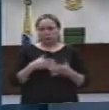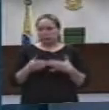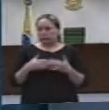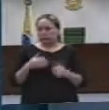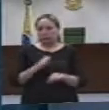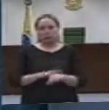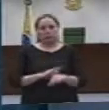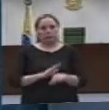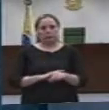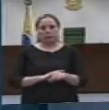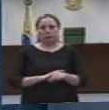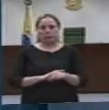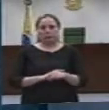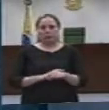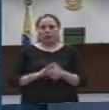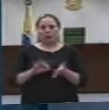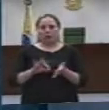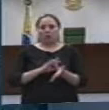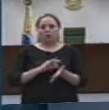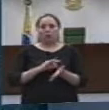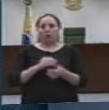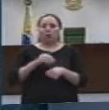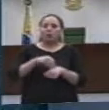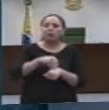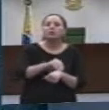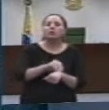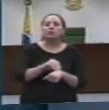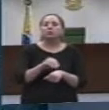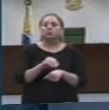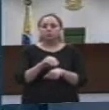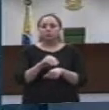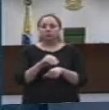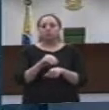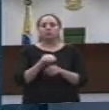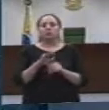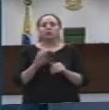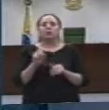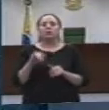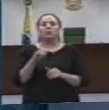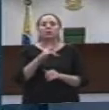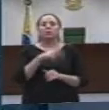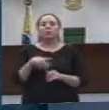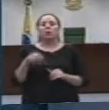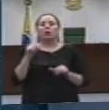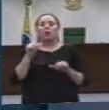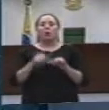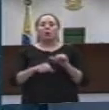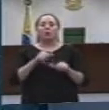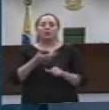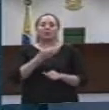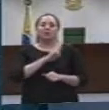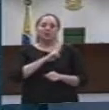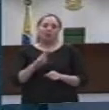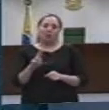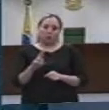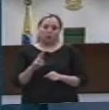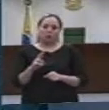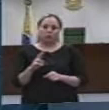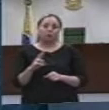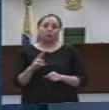o presenciamento concedido quando o professor mudar de confissão religiosa